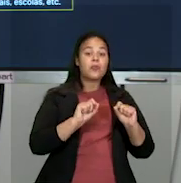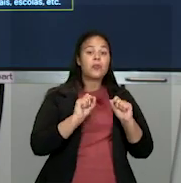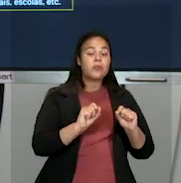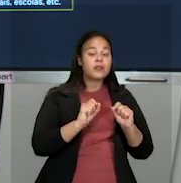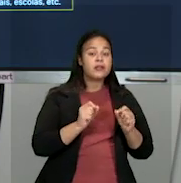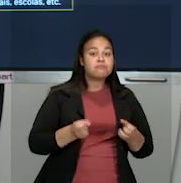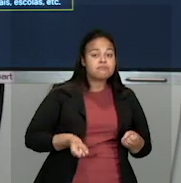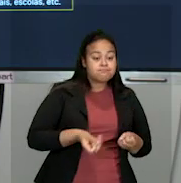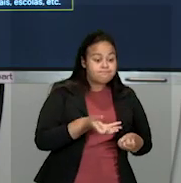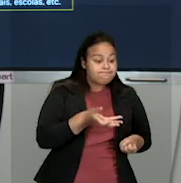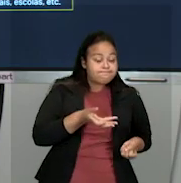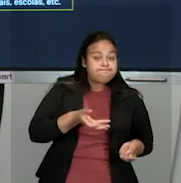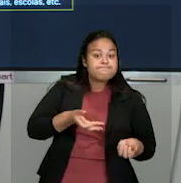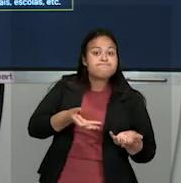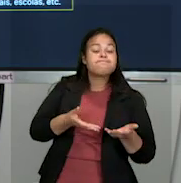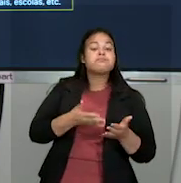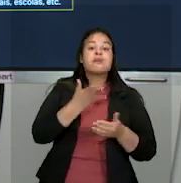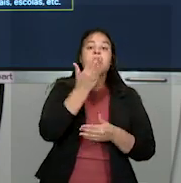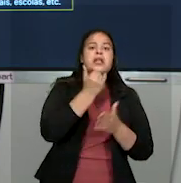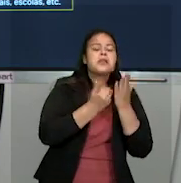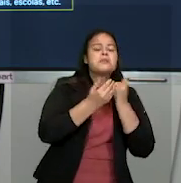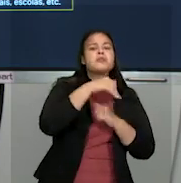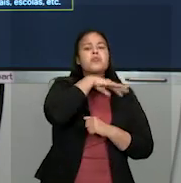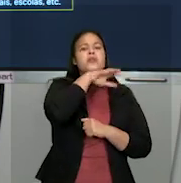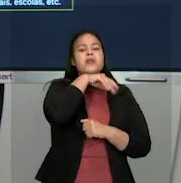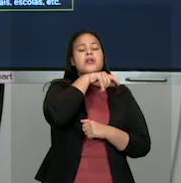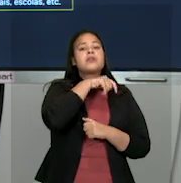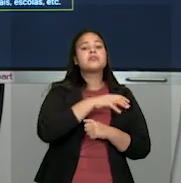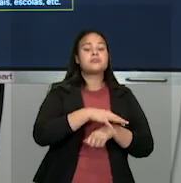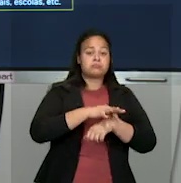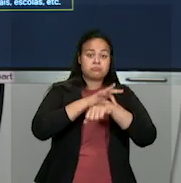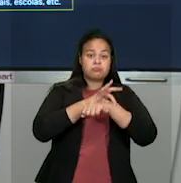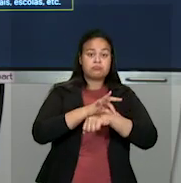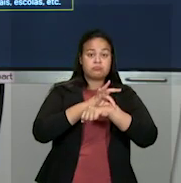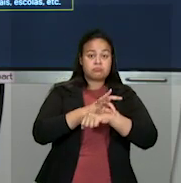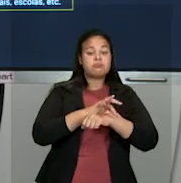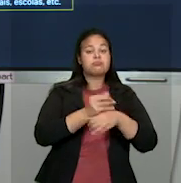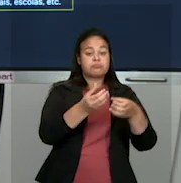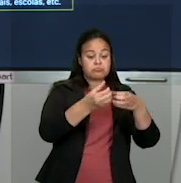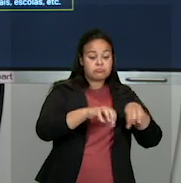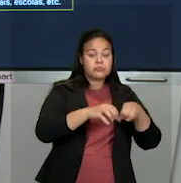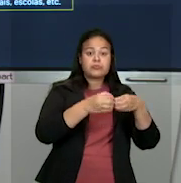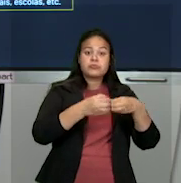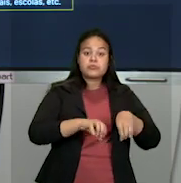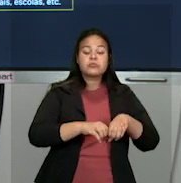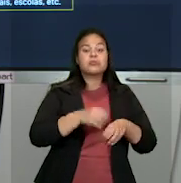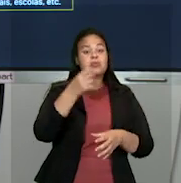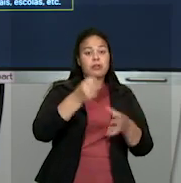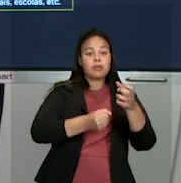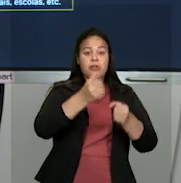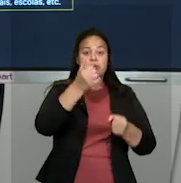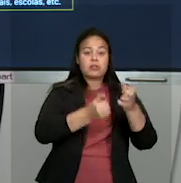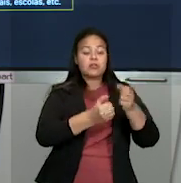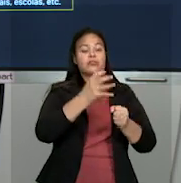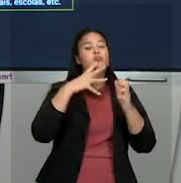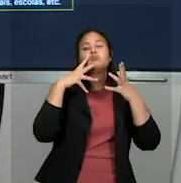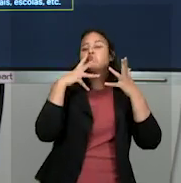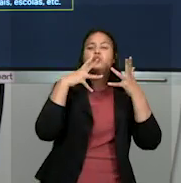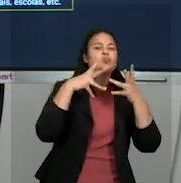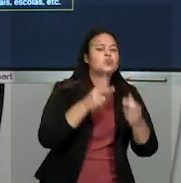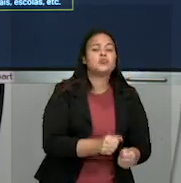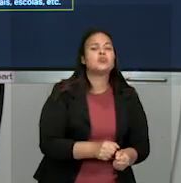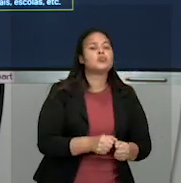gente o quê? Os alimentos de origem animal, como a carne, os ovos, o leite, tudo que a